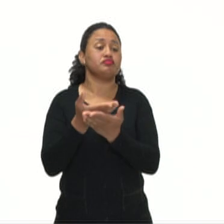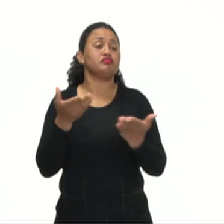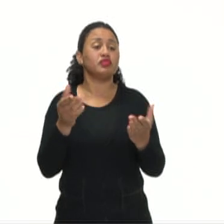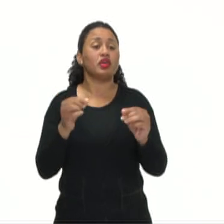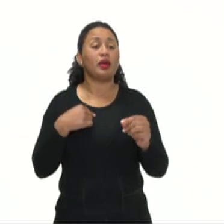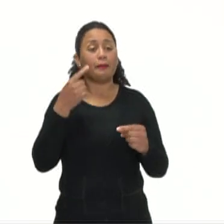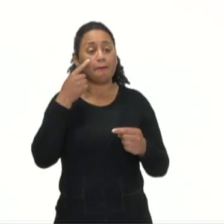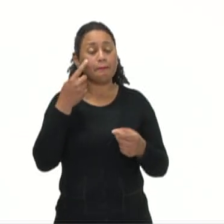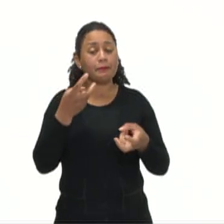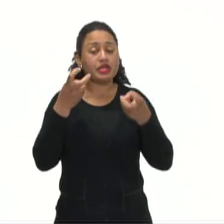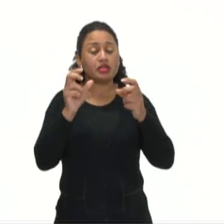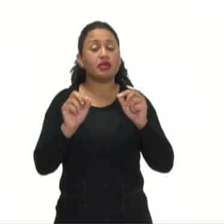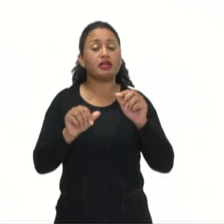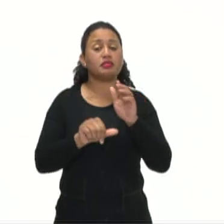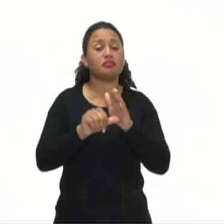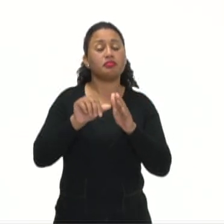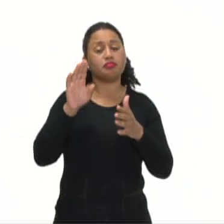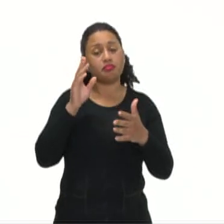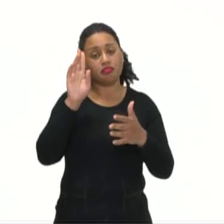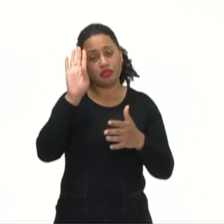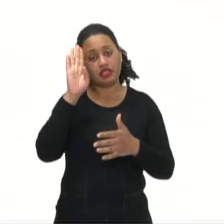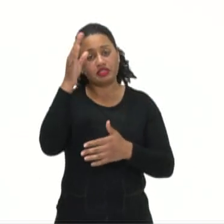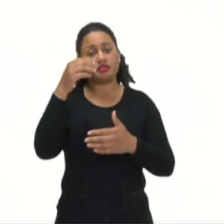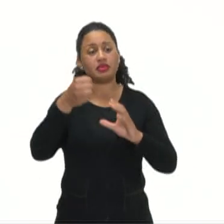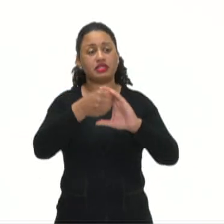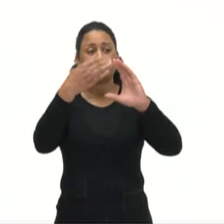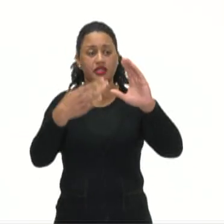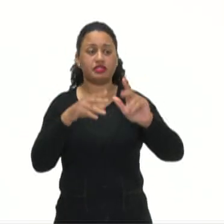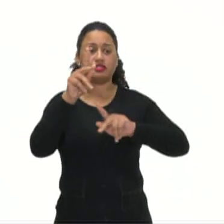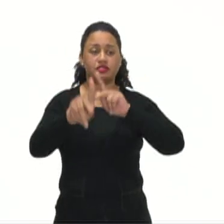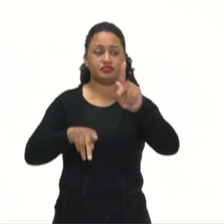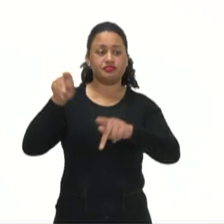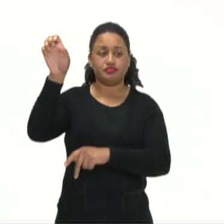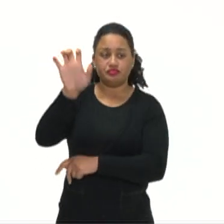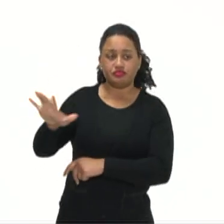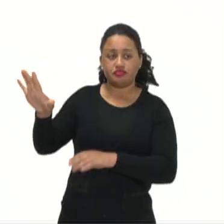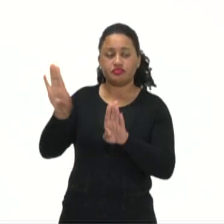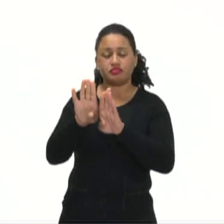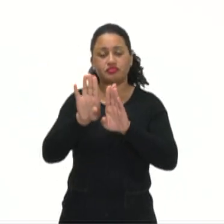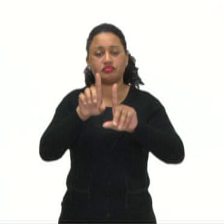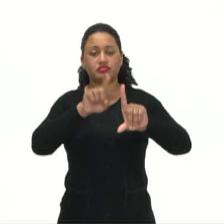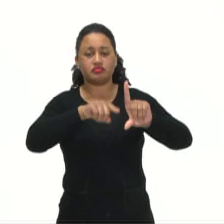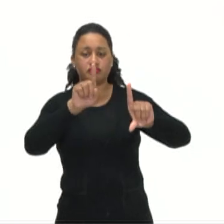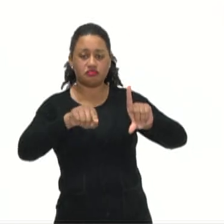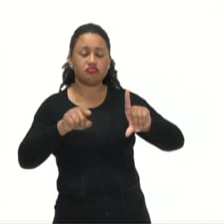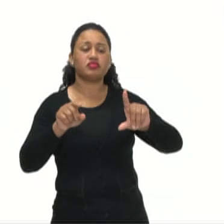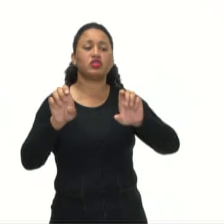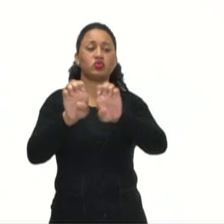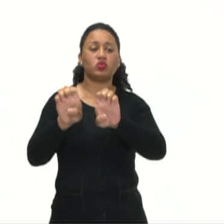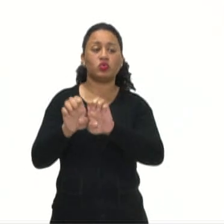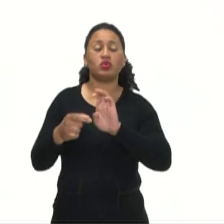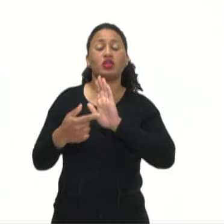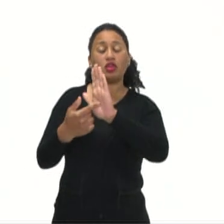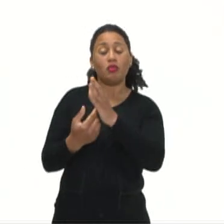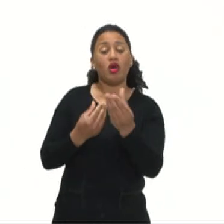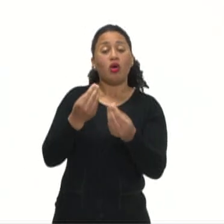principais características da população da Europa, dados estatísticos e estrutura que refletem a realidade populacional do continente.